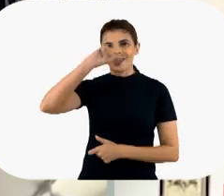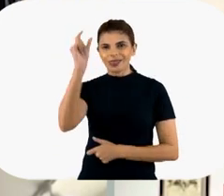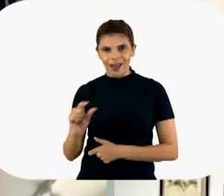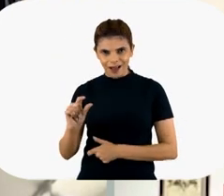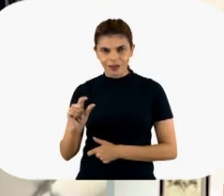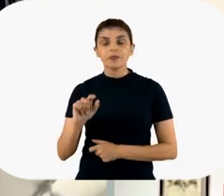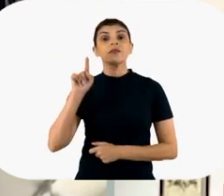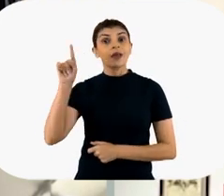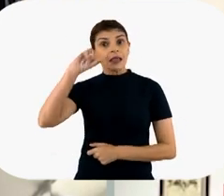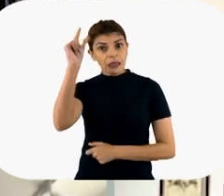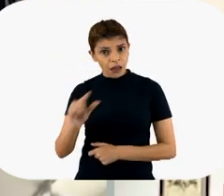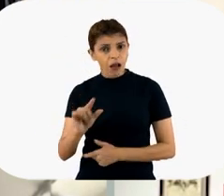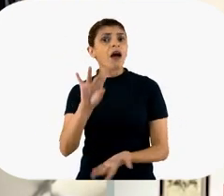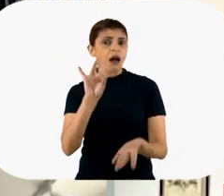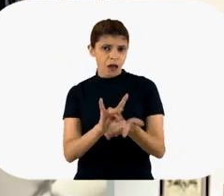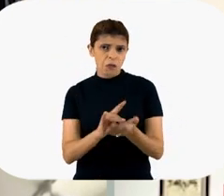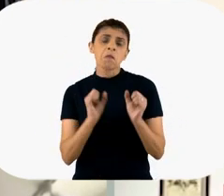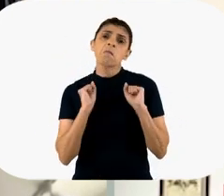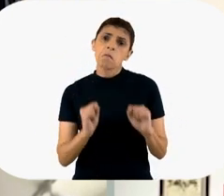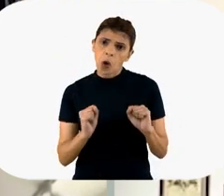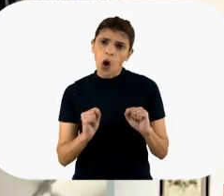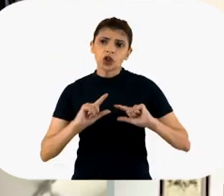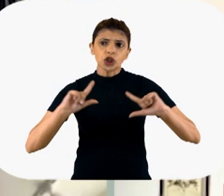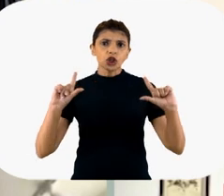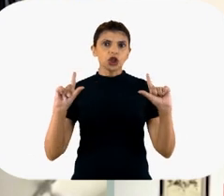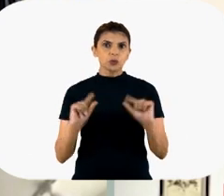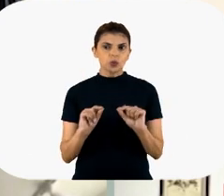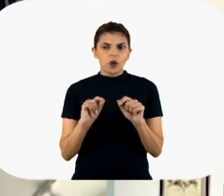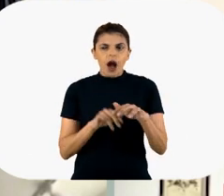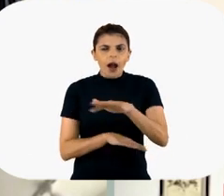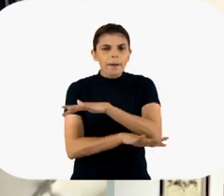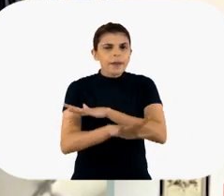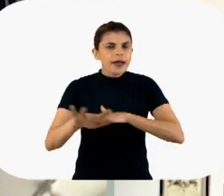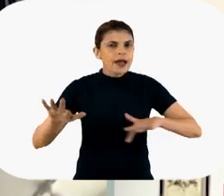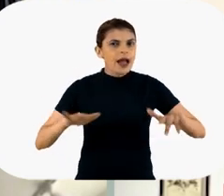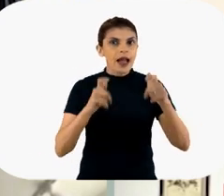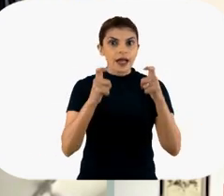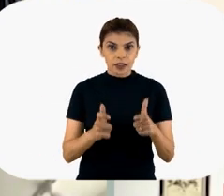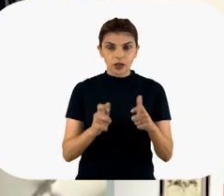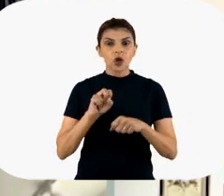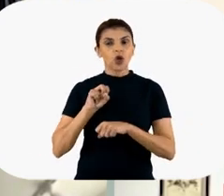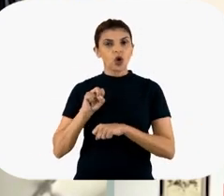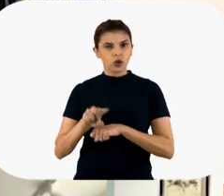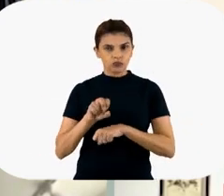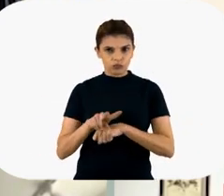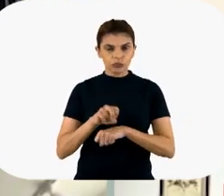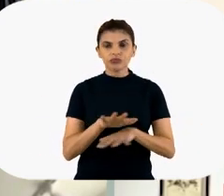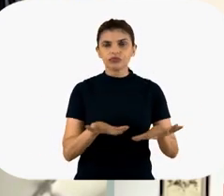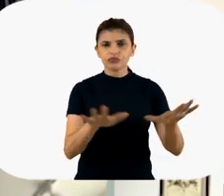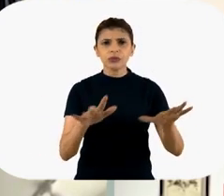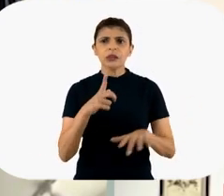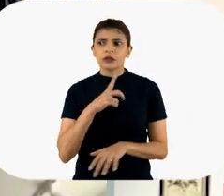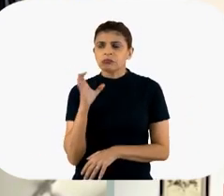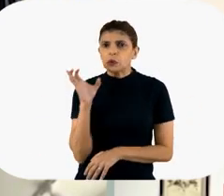helmet, realmente ele pode diminuir bastante essa contaminação do ambiente. E eu queria lembrar que, assim, emergencialmente às pressas,